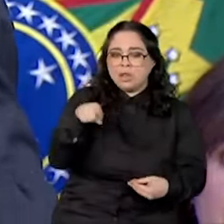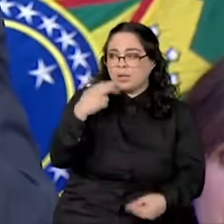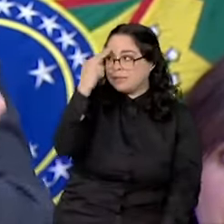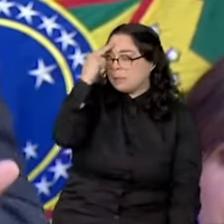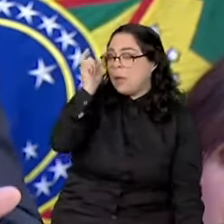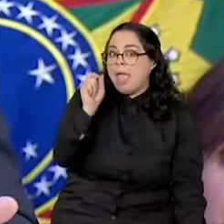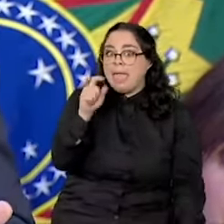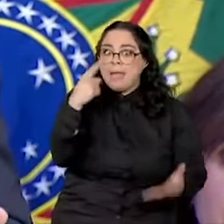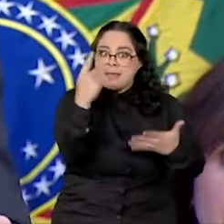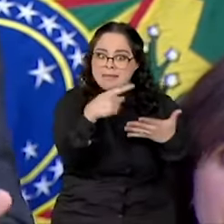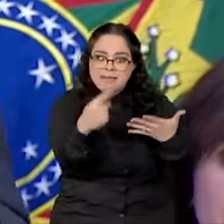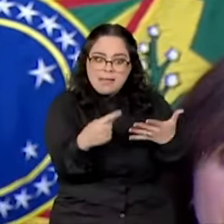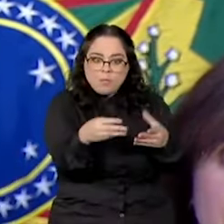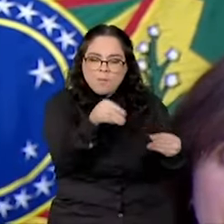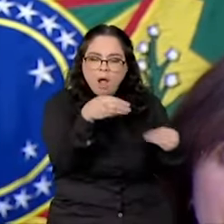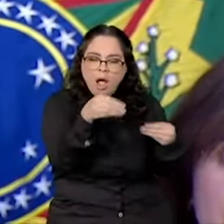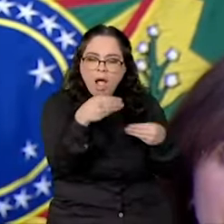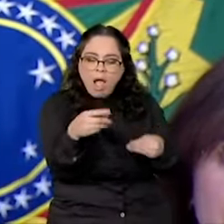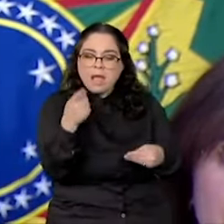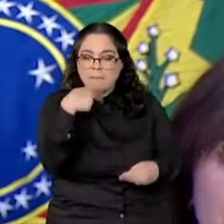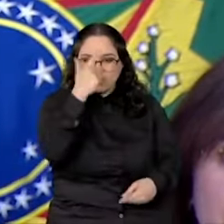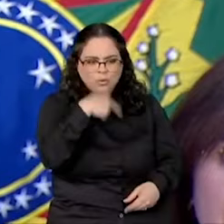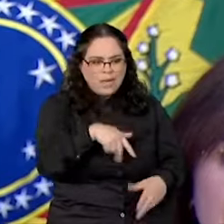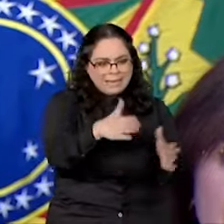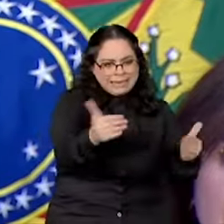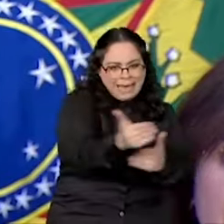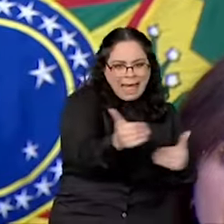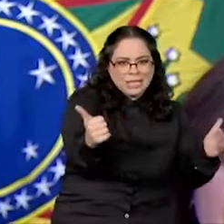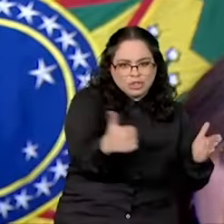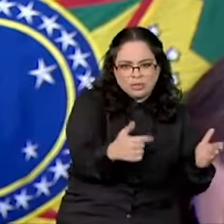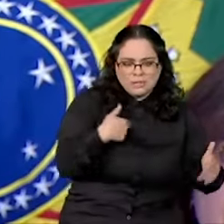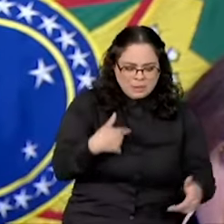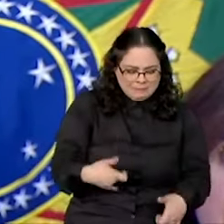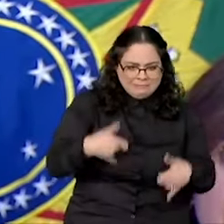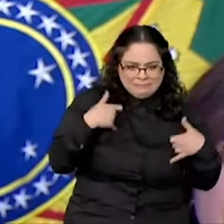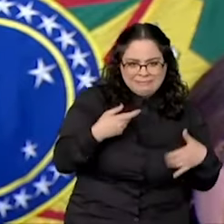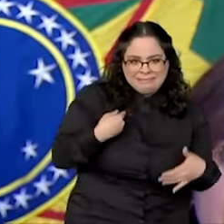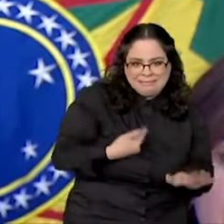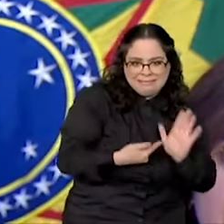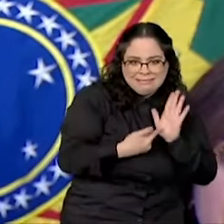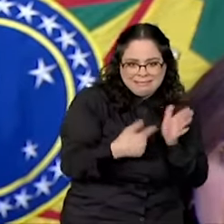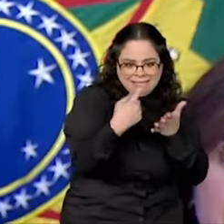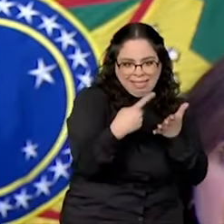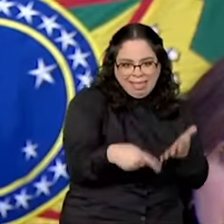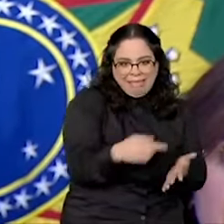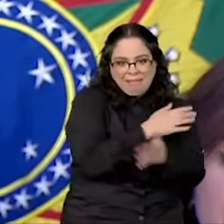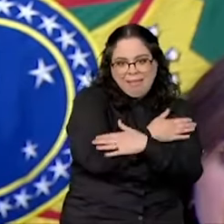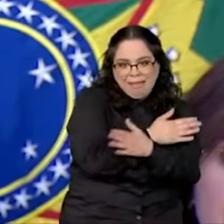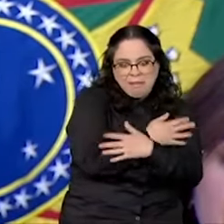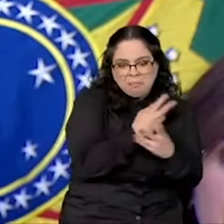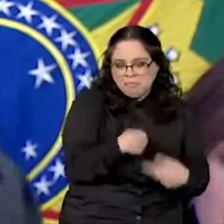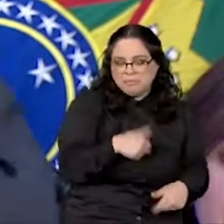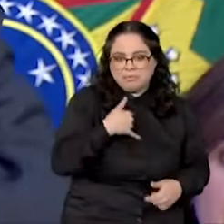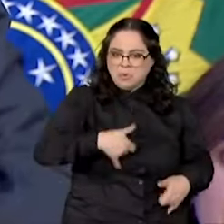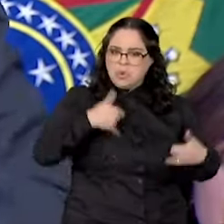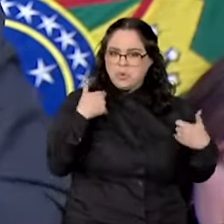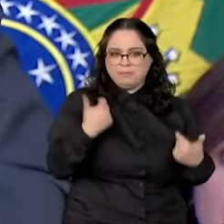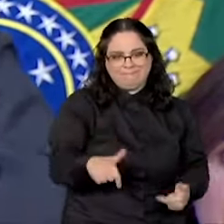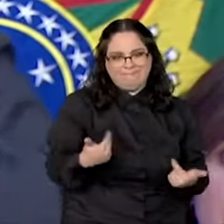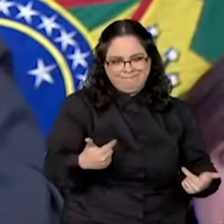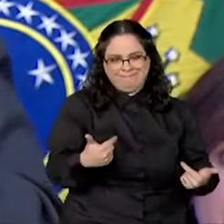nosso era ter um caderno de brochura que estava na caixa. Ninguém tinha orgulho de andar com um caderninho vagabundo. Então, o que